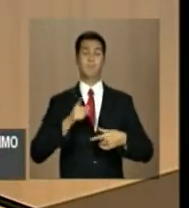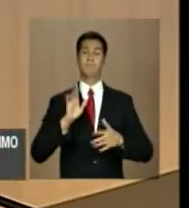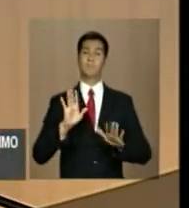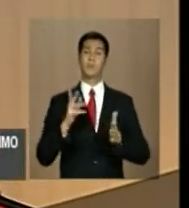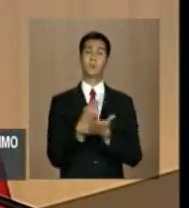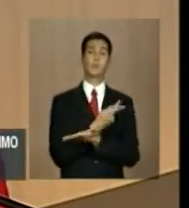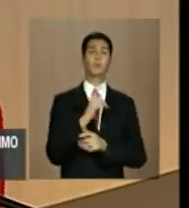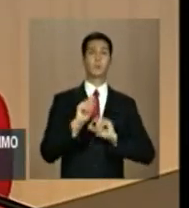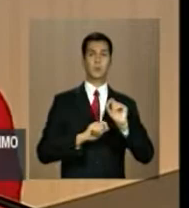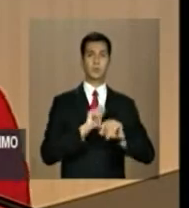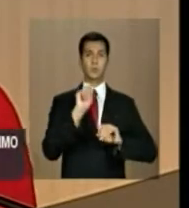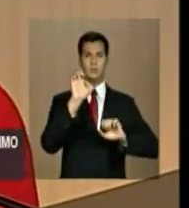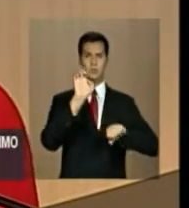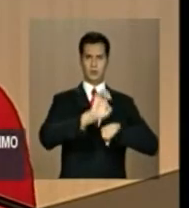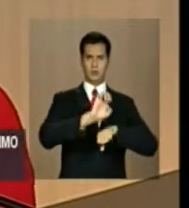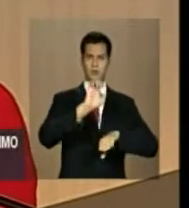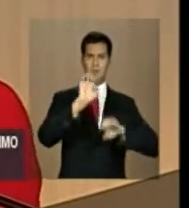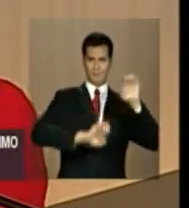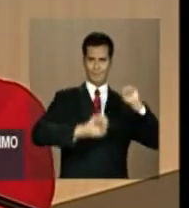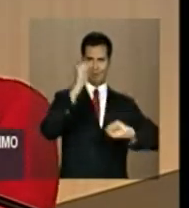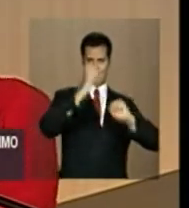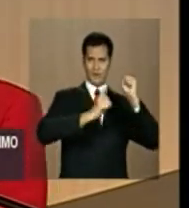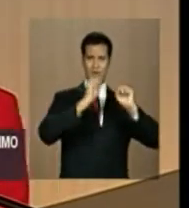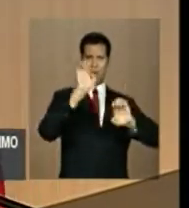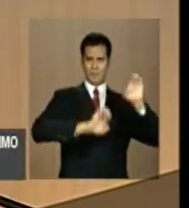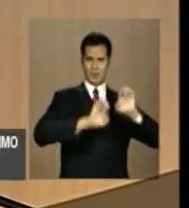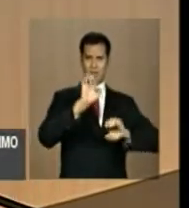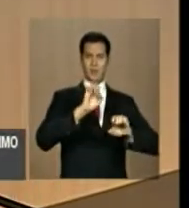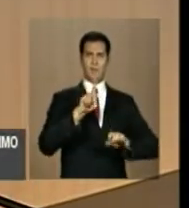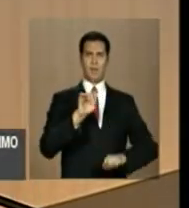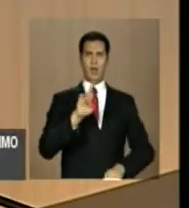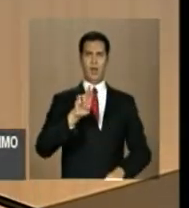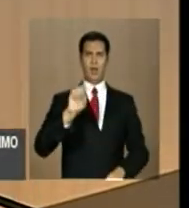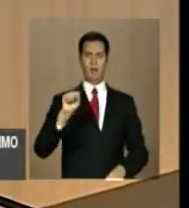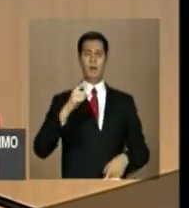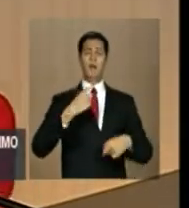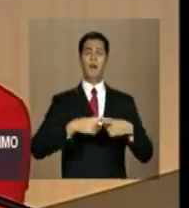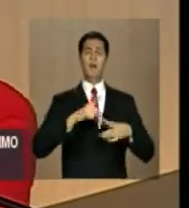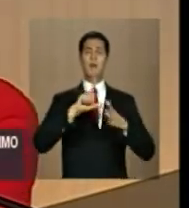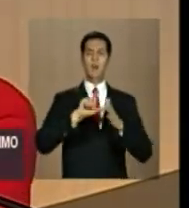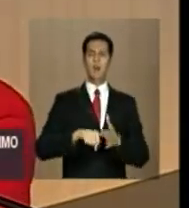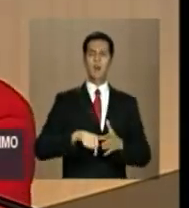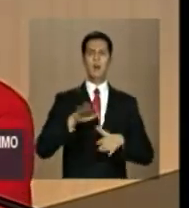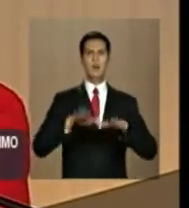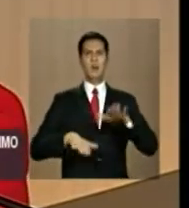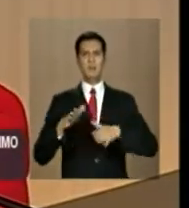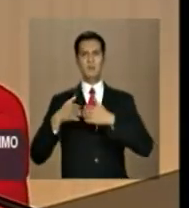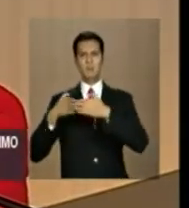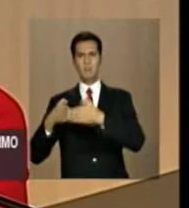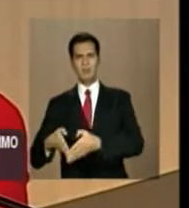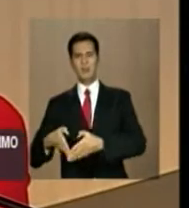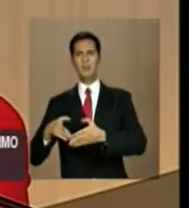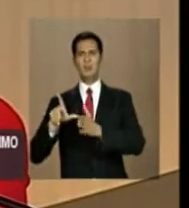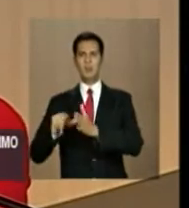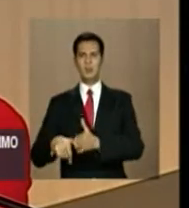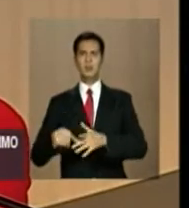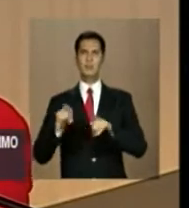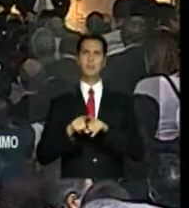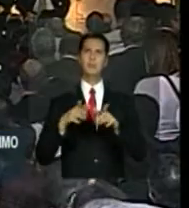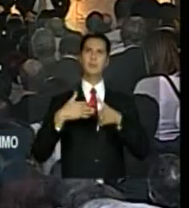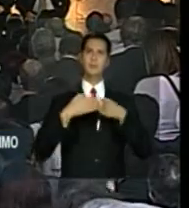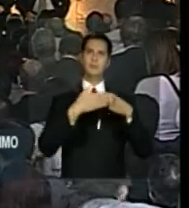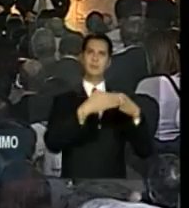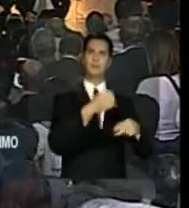obrigada, porque os estaleiros não estão prontos, porque a sonda não começou, porque nós sucateamos a nossa indústria